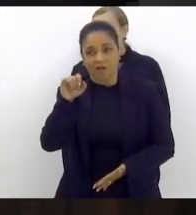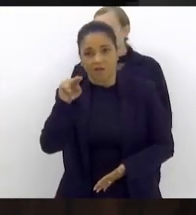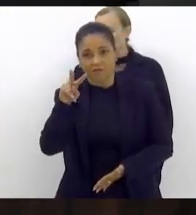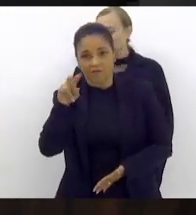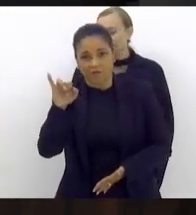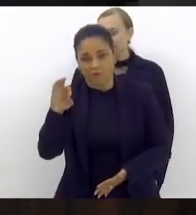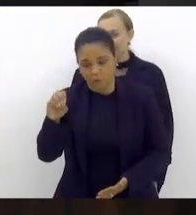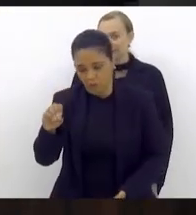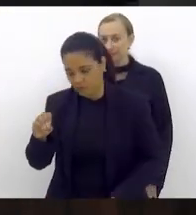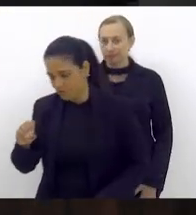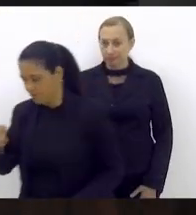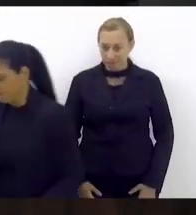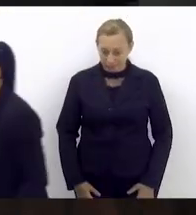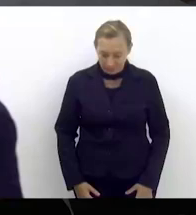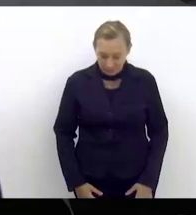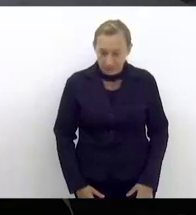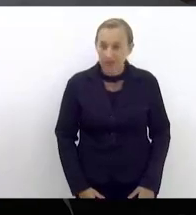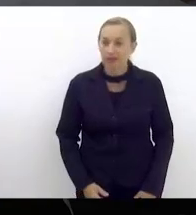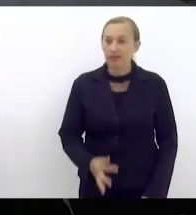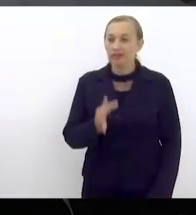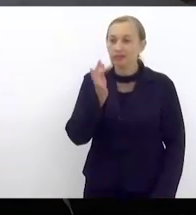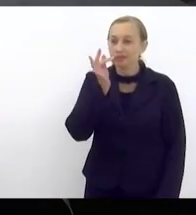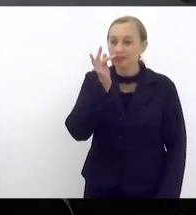dispõe de 10 minutos